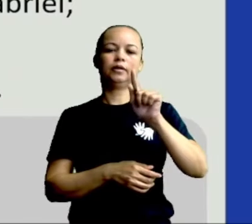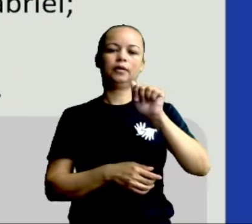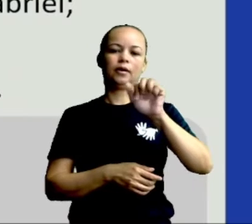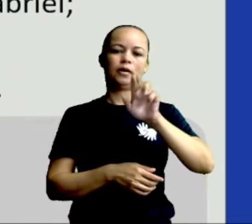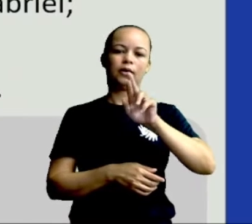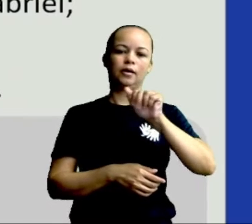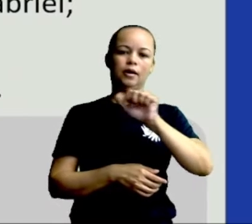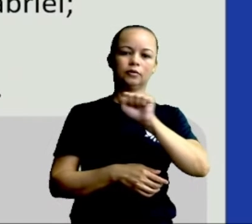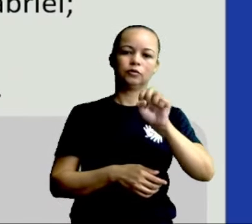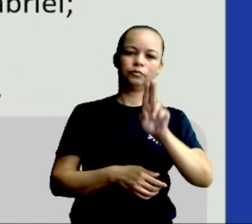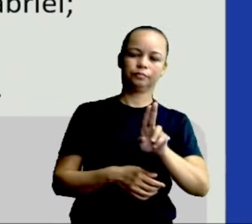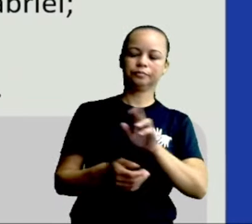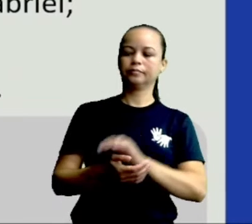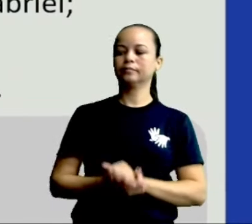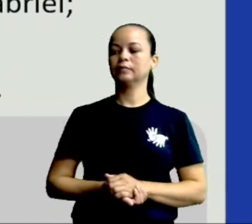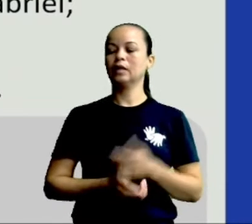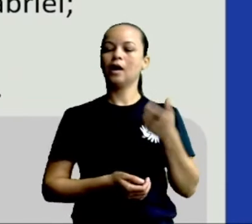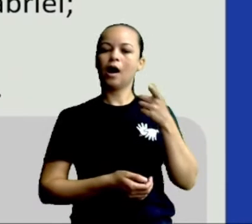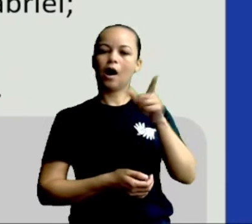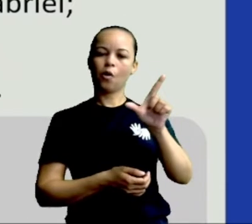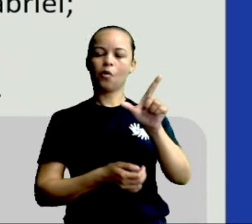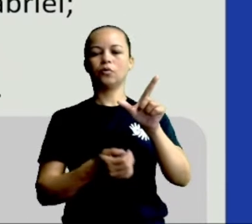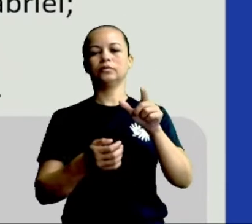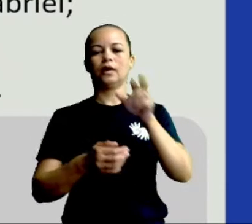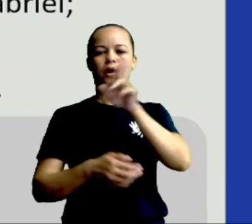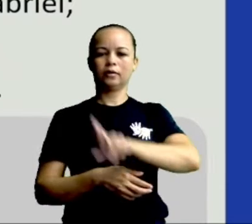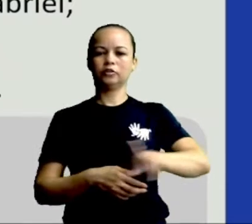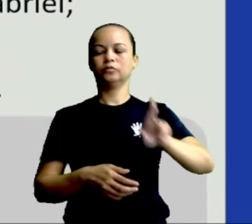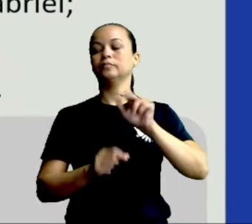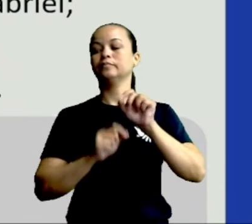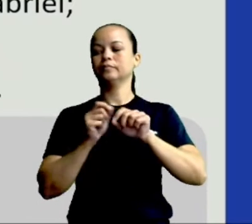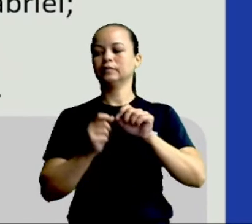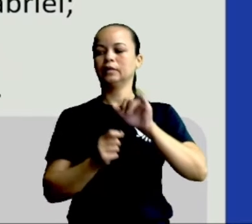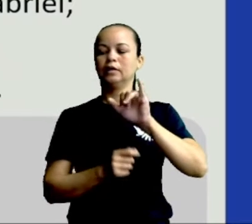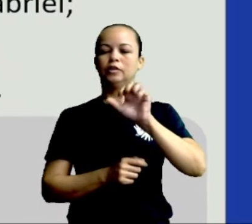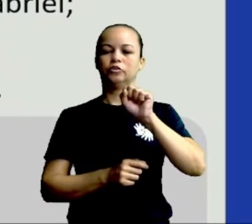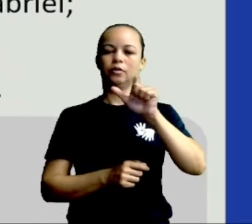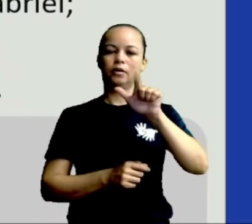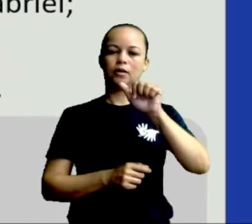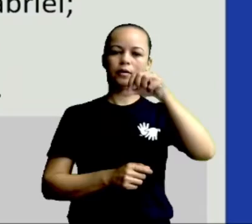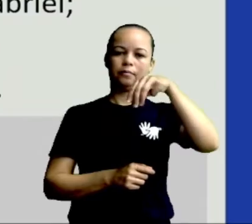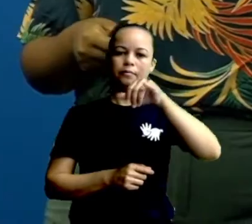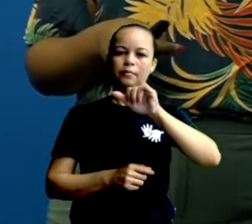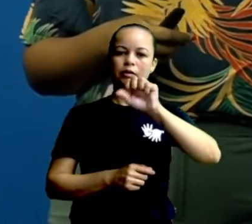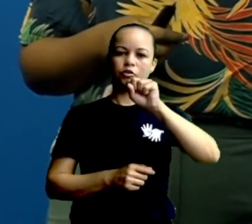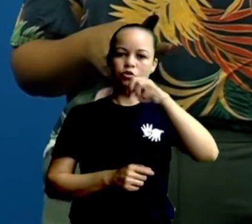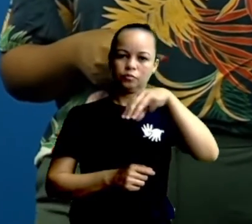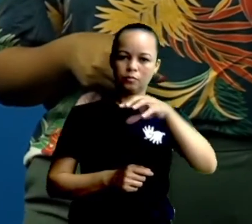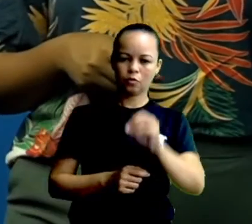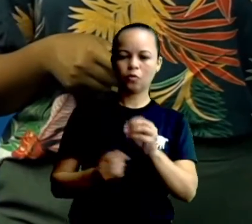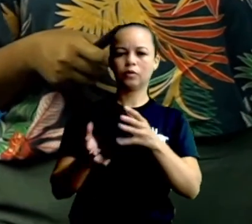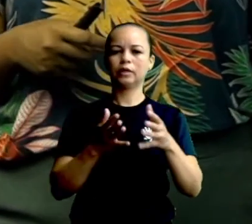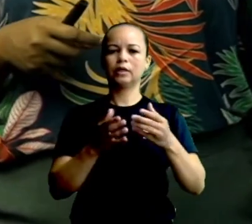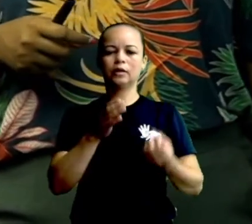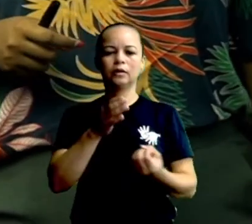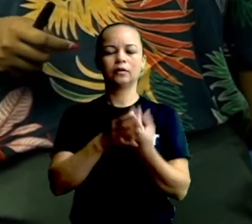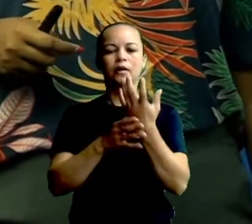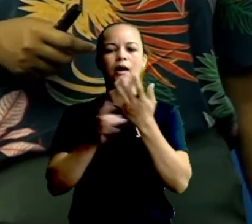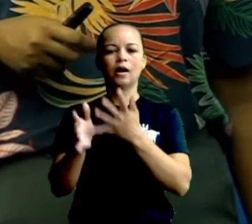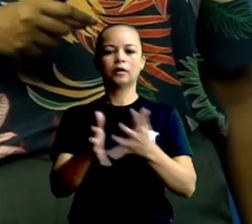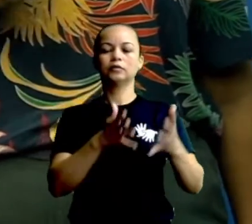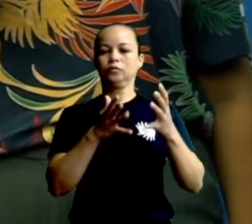A outra religião monoteísta é o islamismo, que surgiu no período medieval,